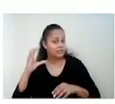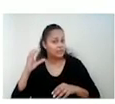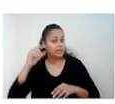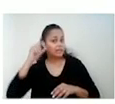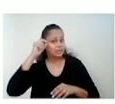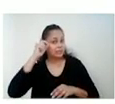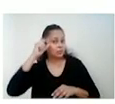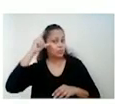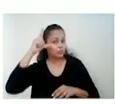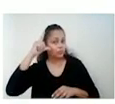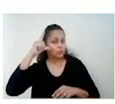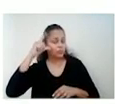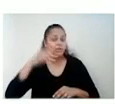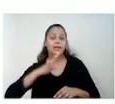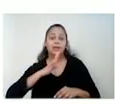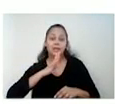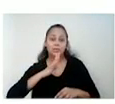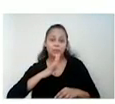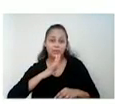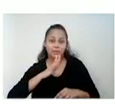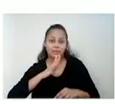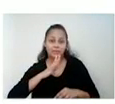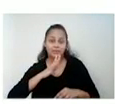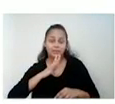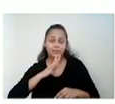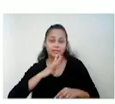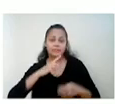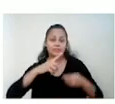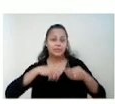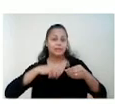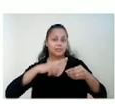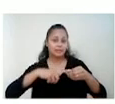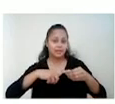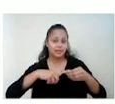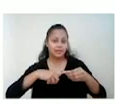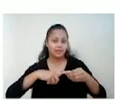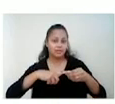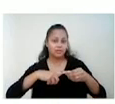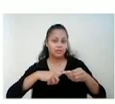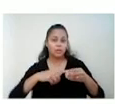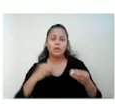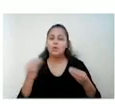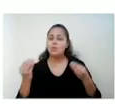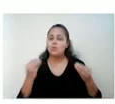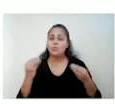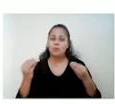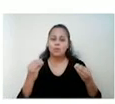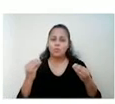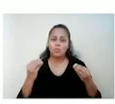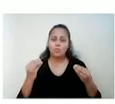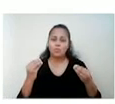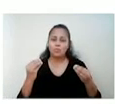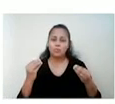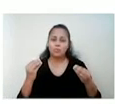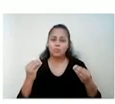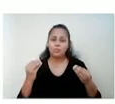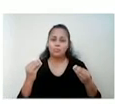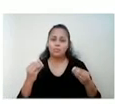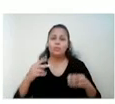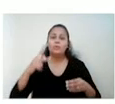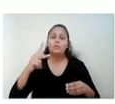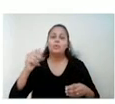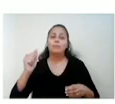cultura, reconhece essa cidade, né, como sendo um patrimônio mundial